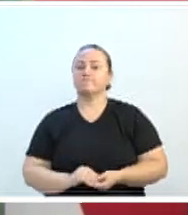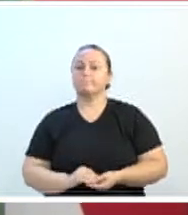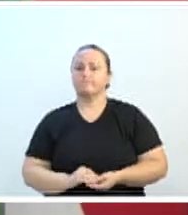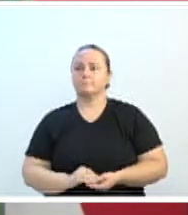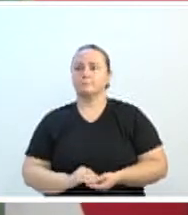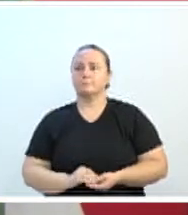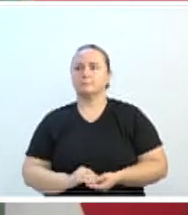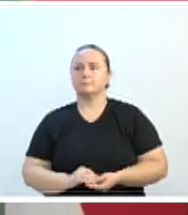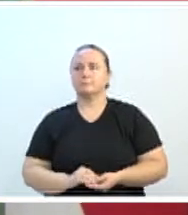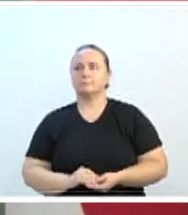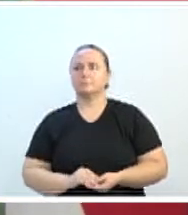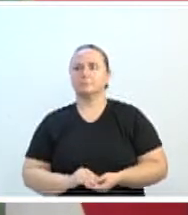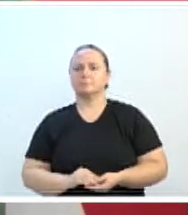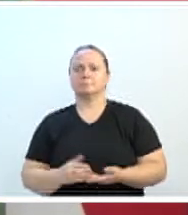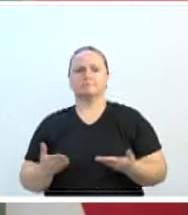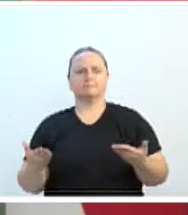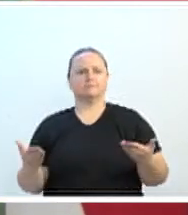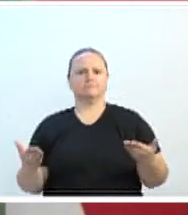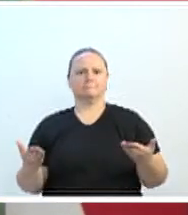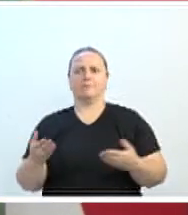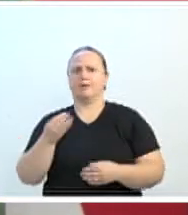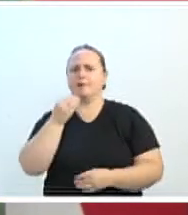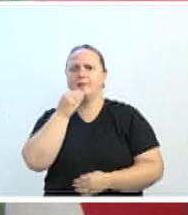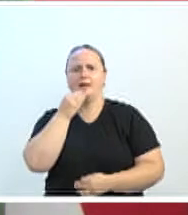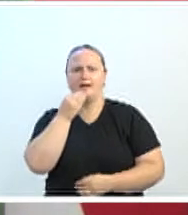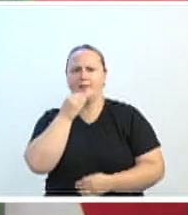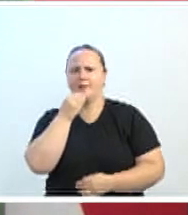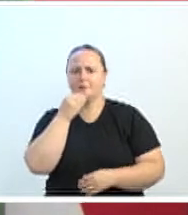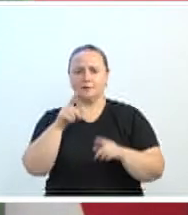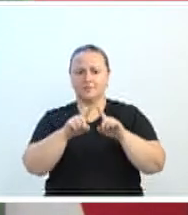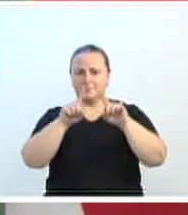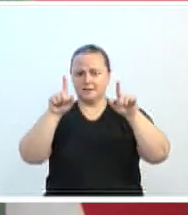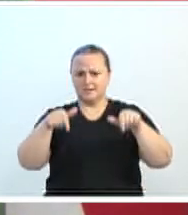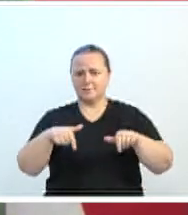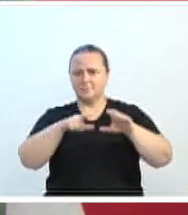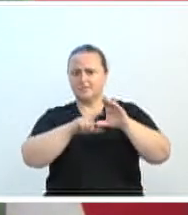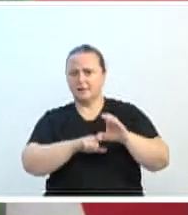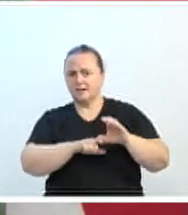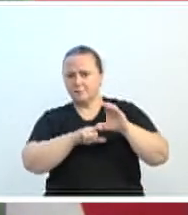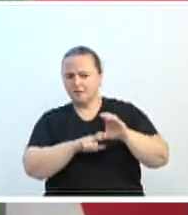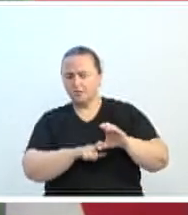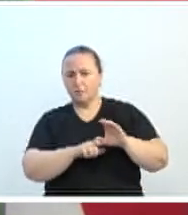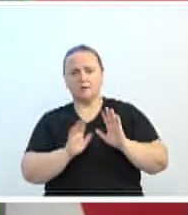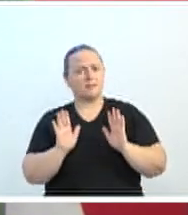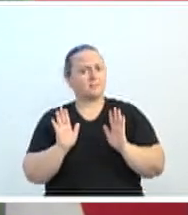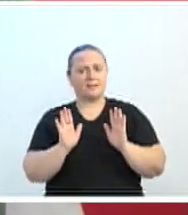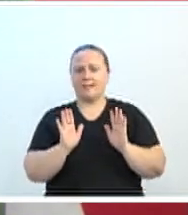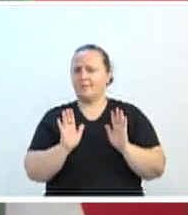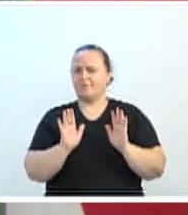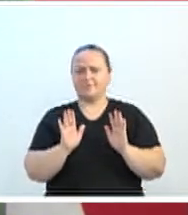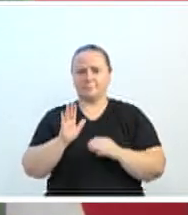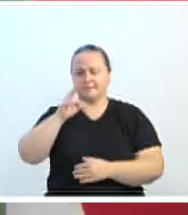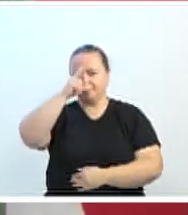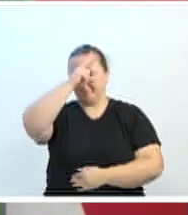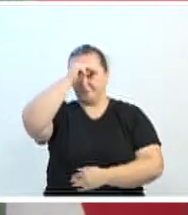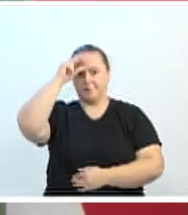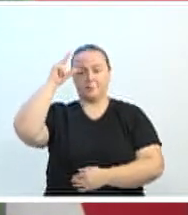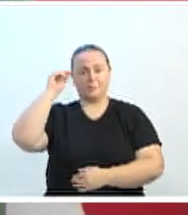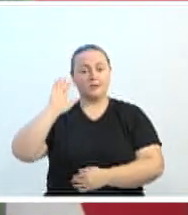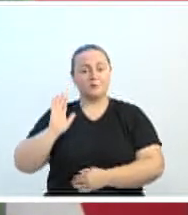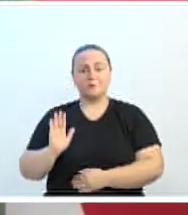É lógico que essa dívida não é do servidor. Essa dívida é da prefeitura. Ela não é do professor.